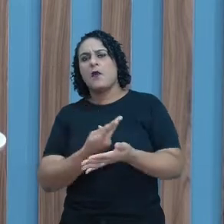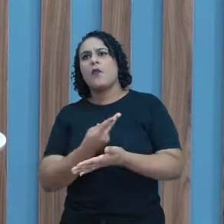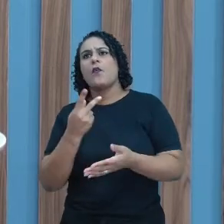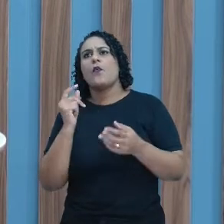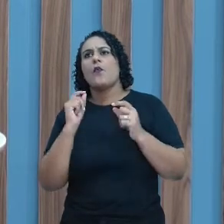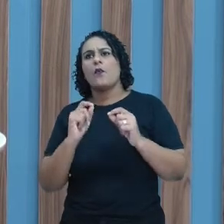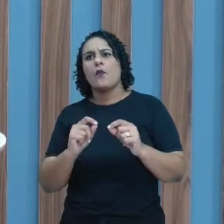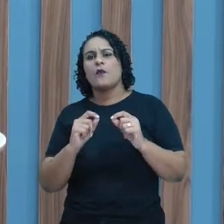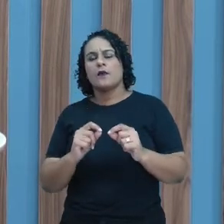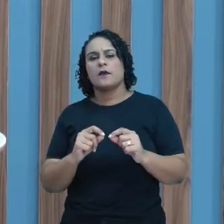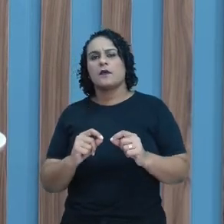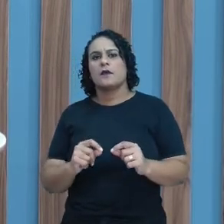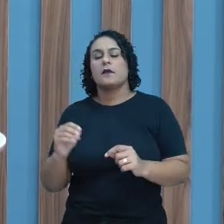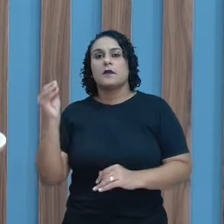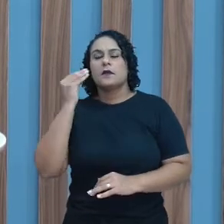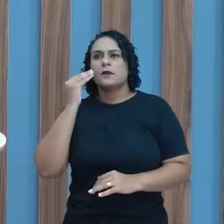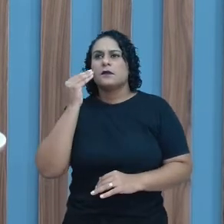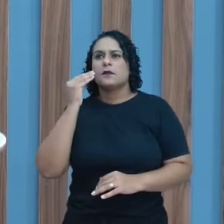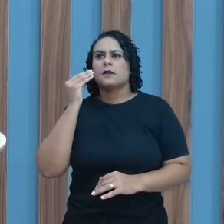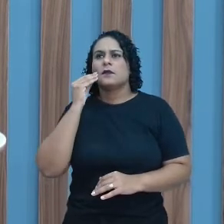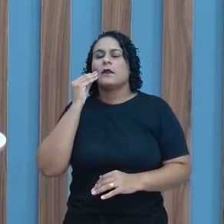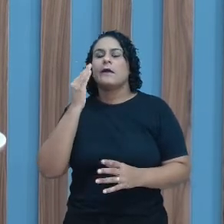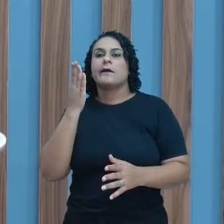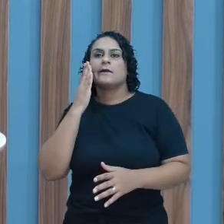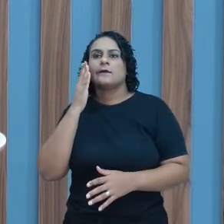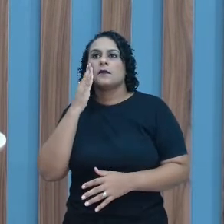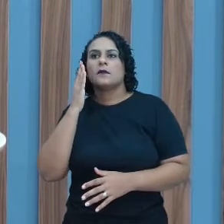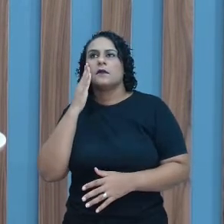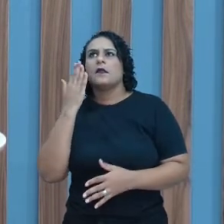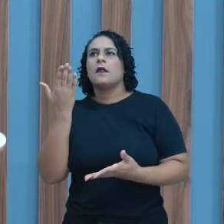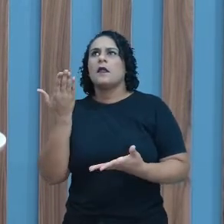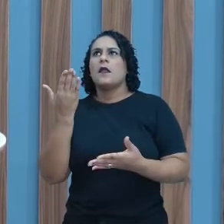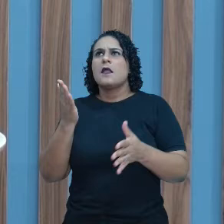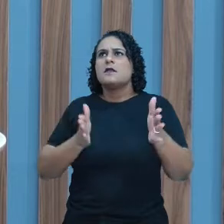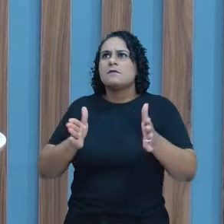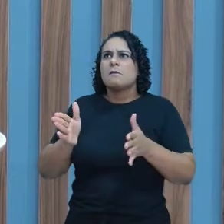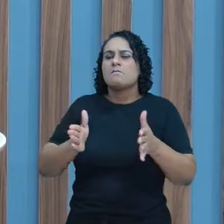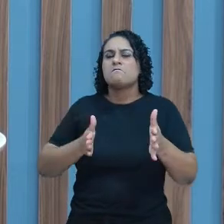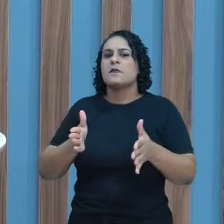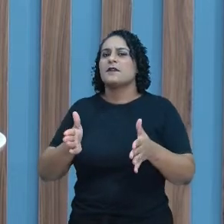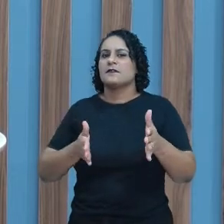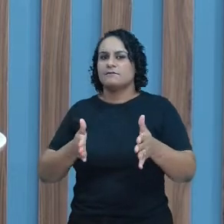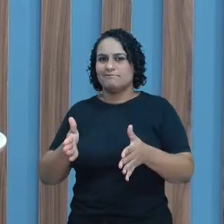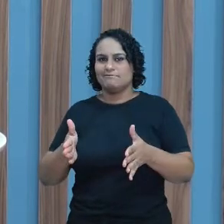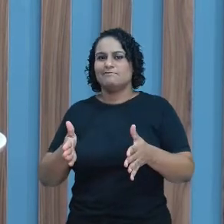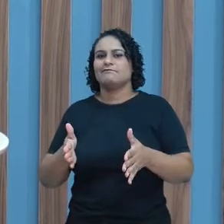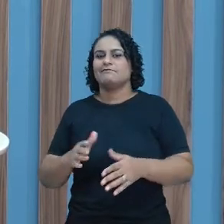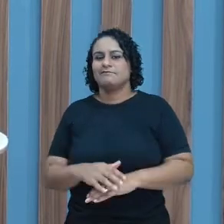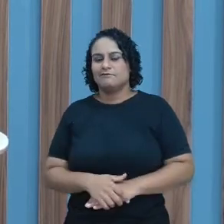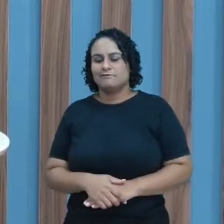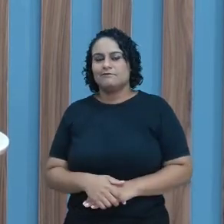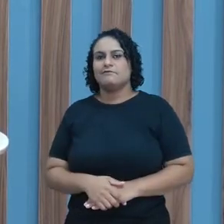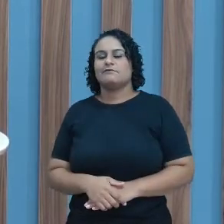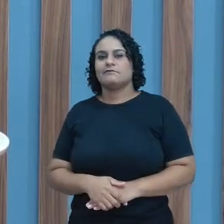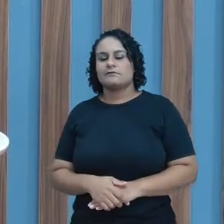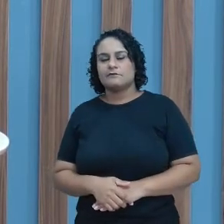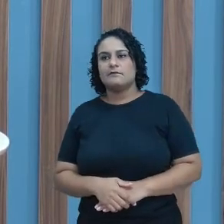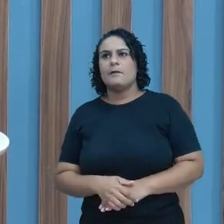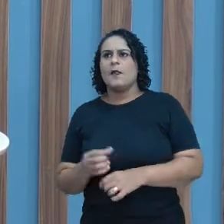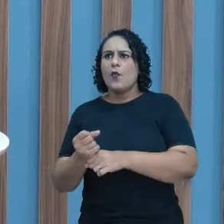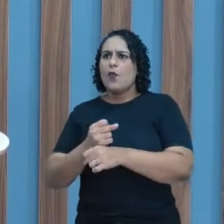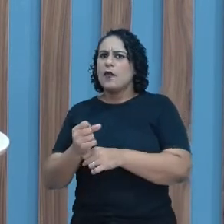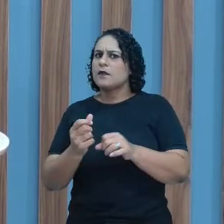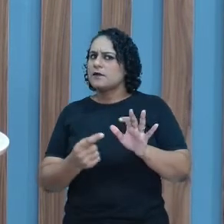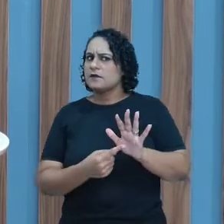acontece e tentar mensurar um pouquinho esse tempo, esse período, né? Para saber que essa questão do ano que você